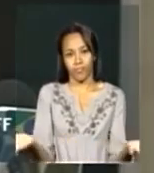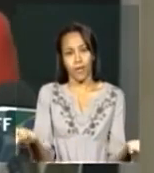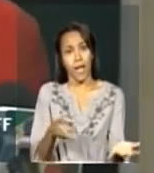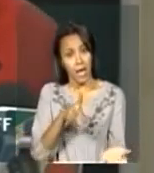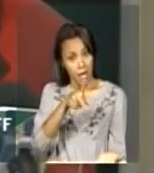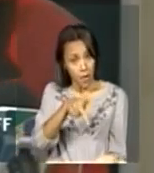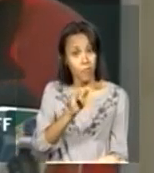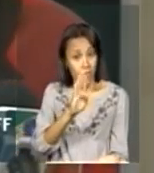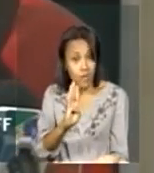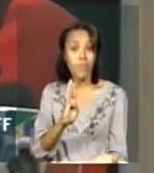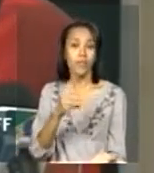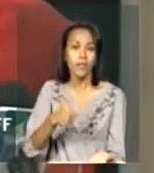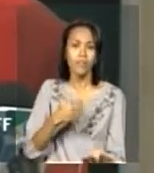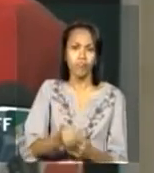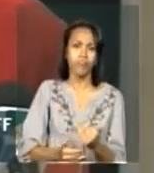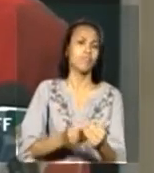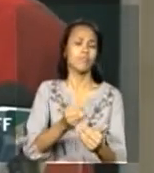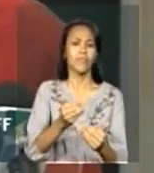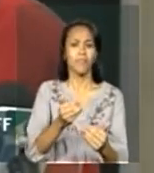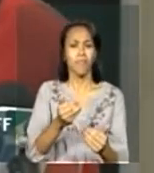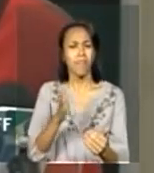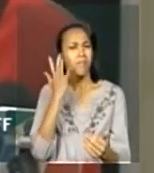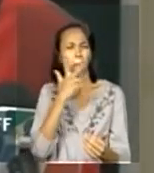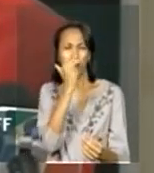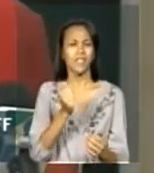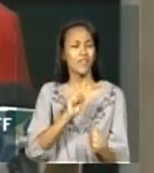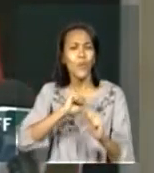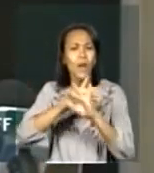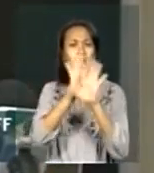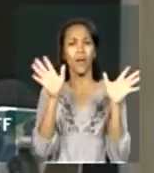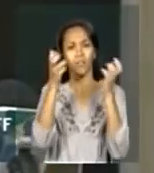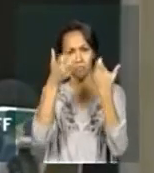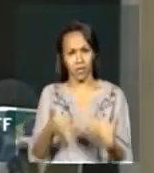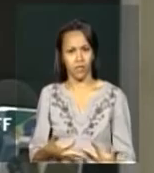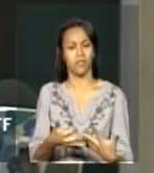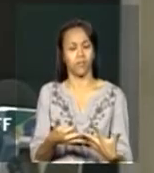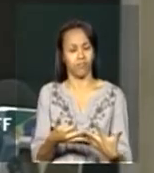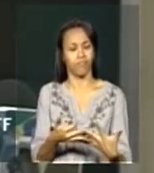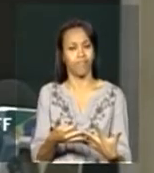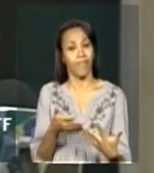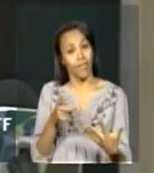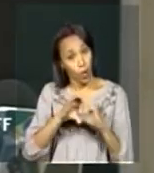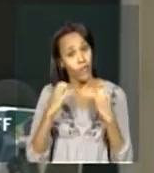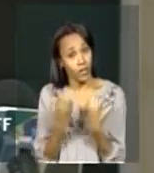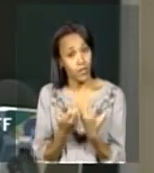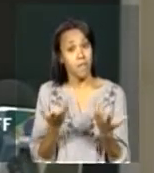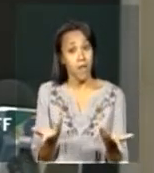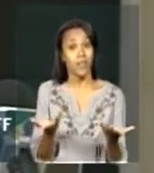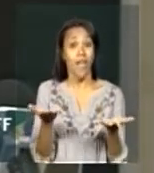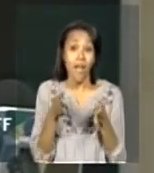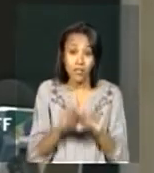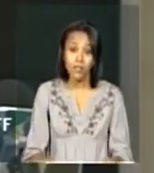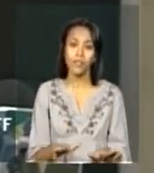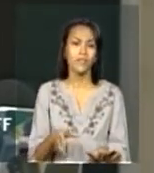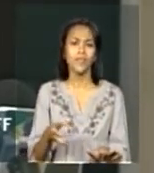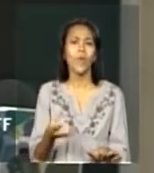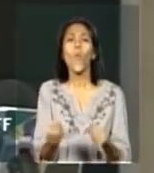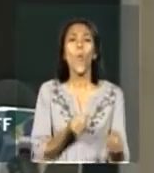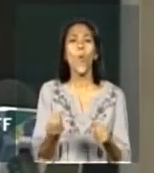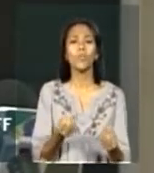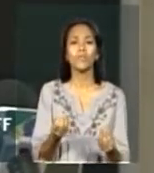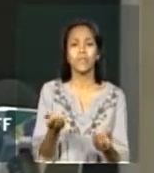Sinto que não ficou muito claro naquele momento, mas é isso. Não tem como distribuir